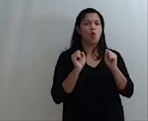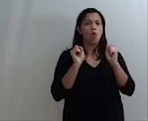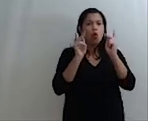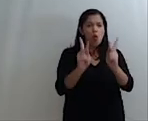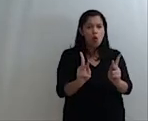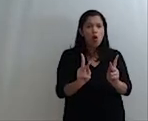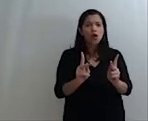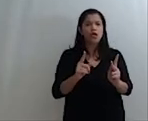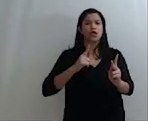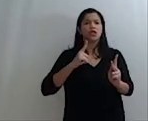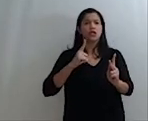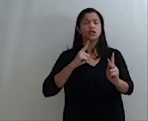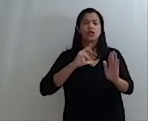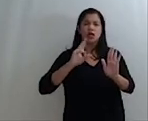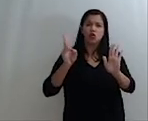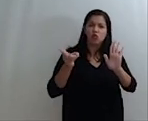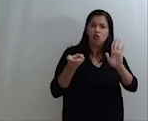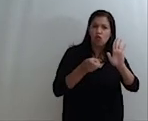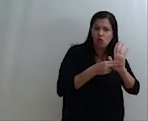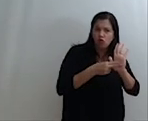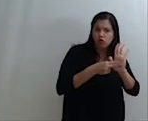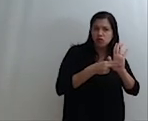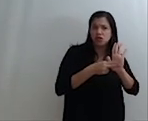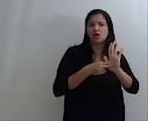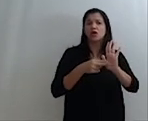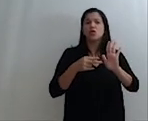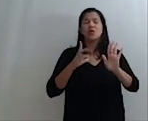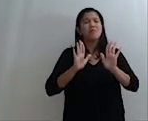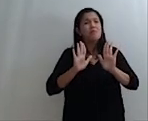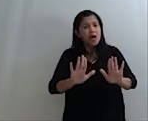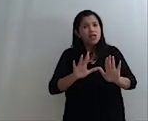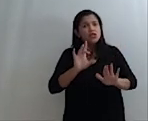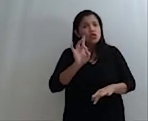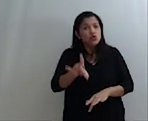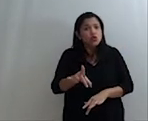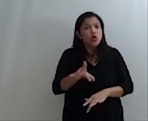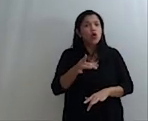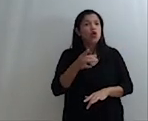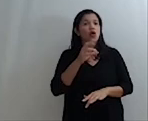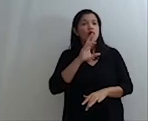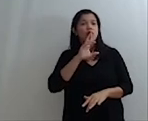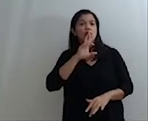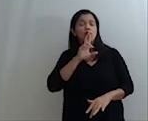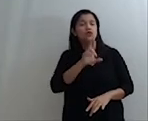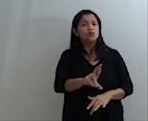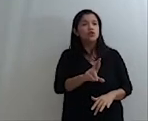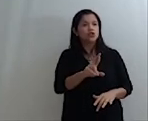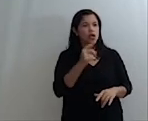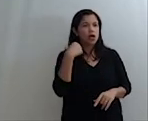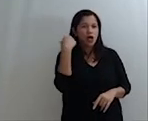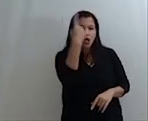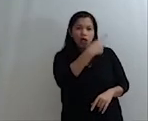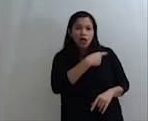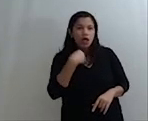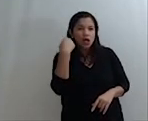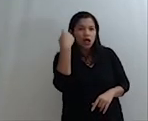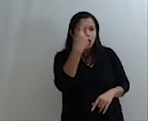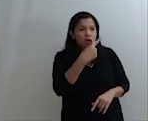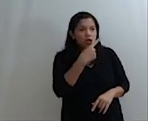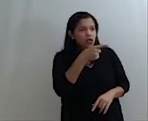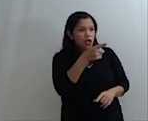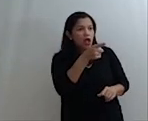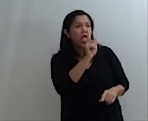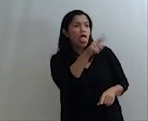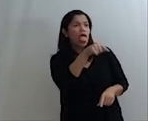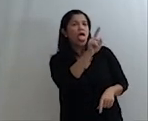existem muitas condenações baseadas apenas na na no reconhecimento formal